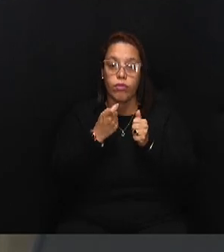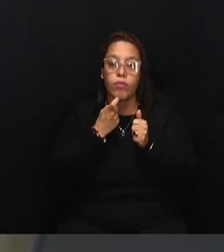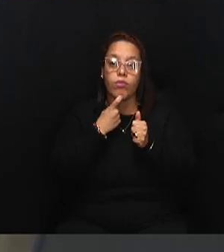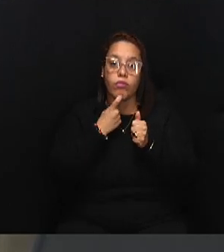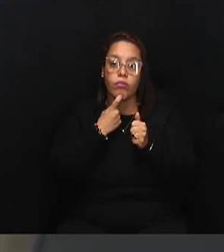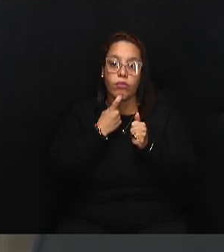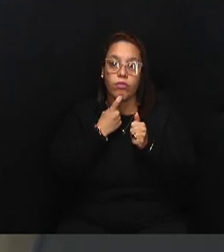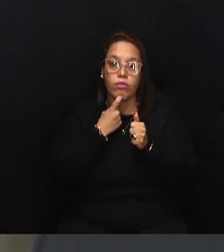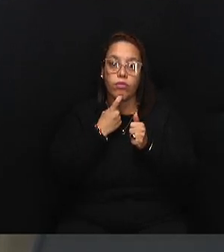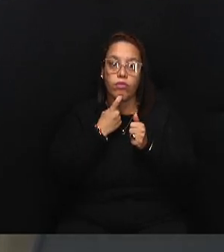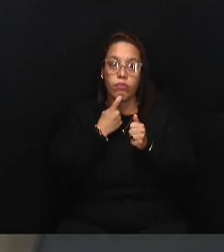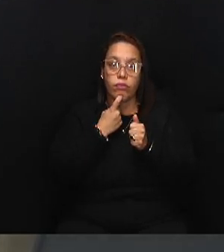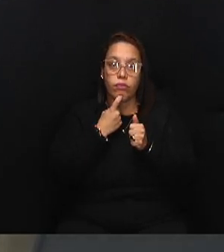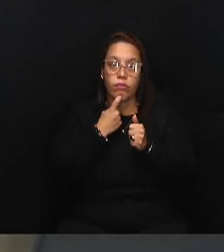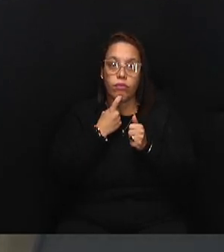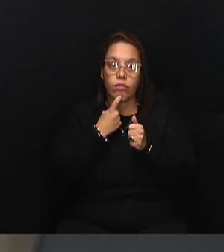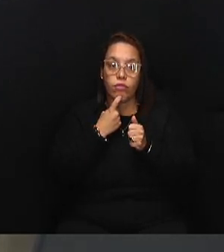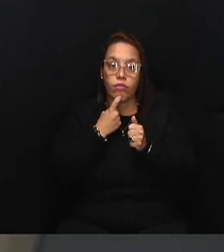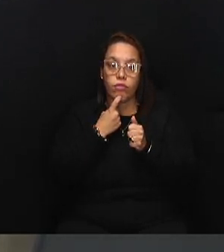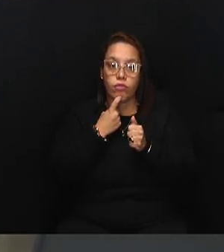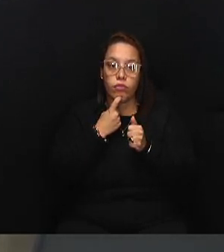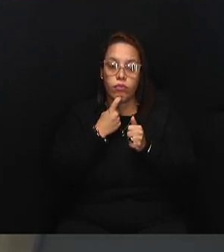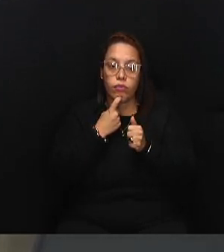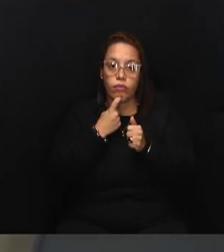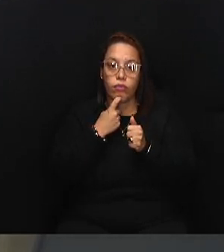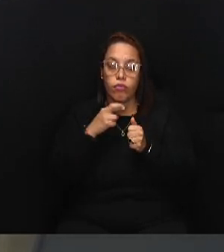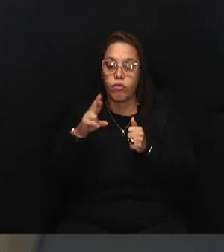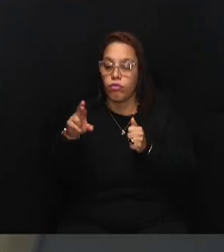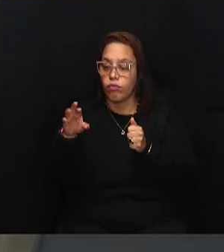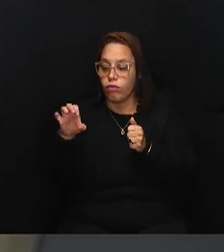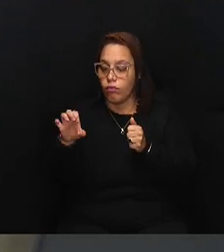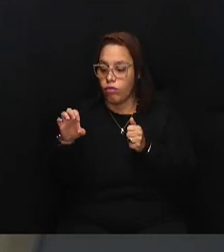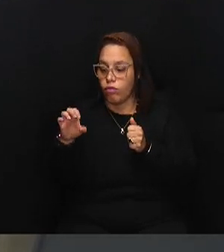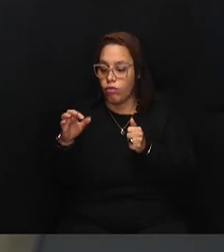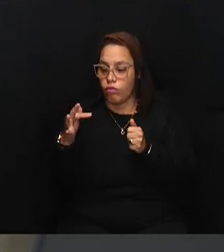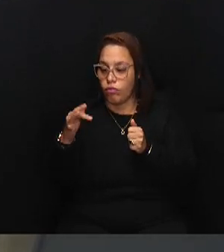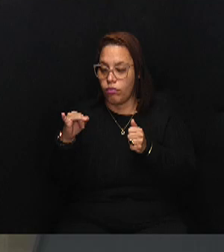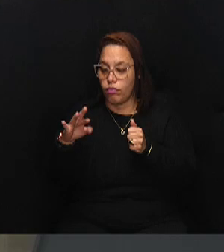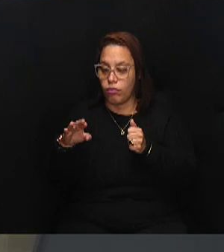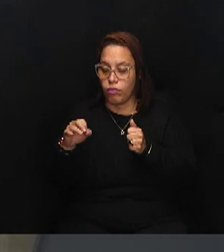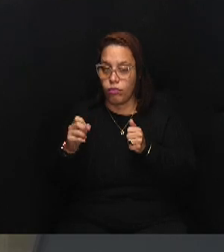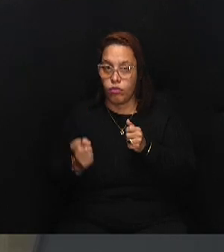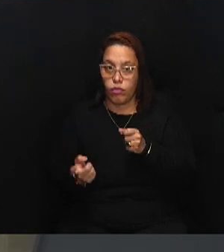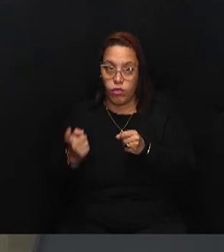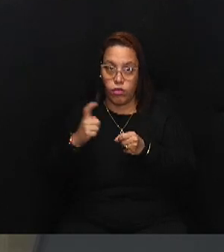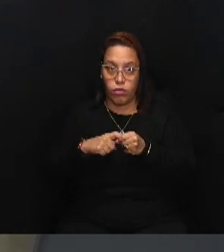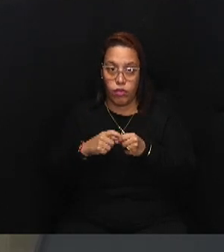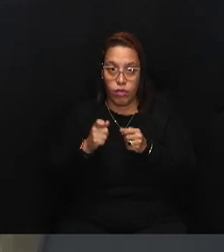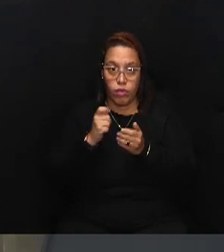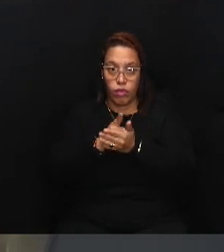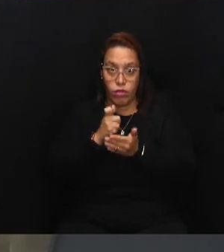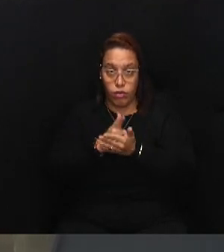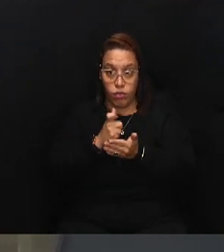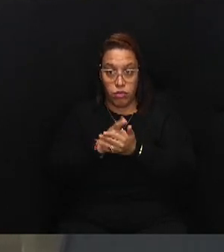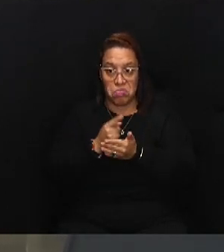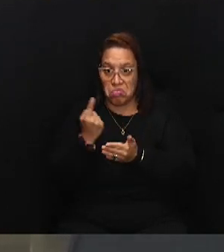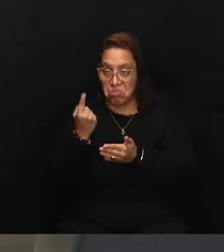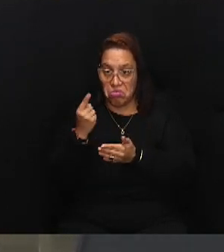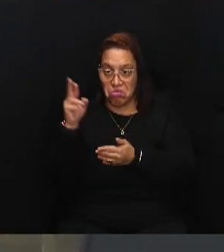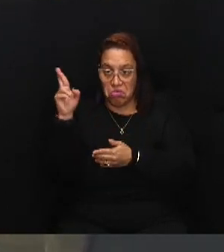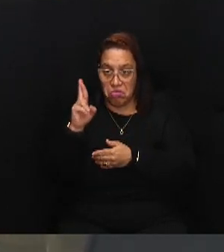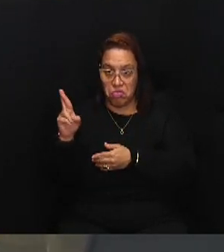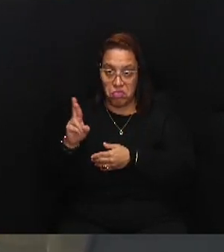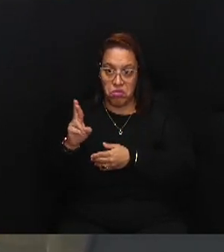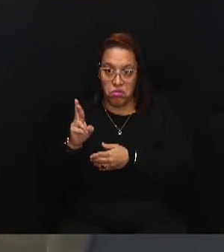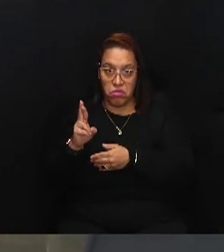Campinas, vai lá em Recife e volta, não paga R$1. Se for o caso, ele é